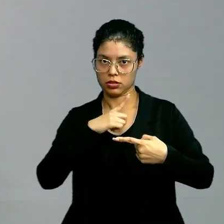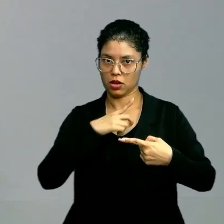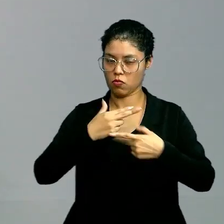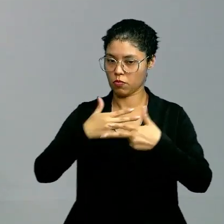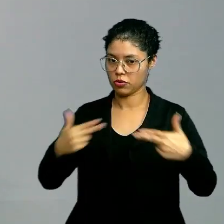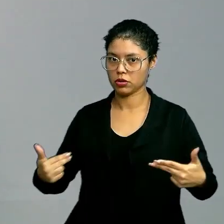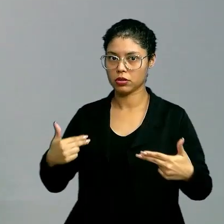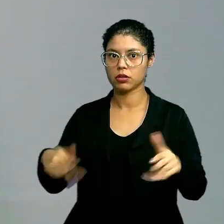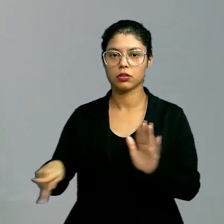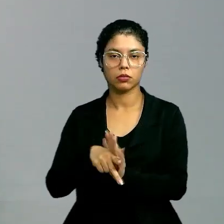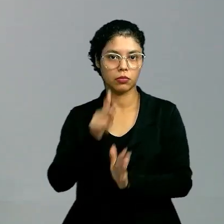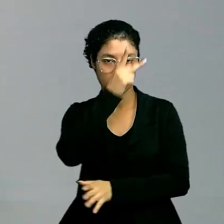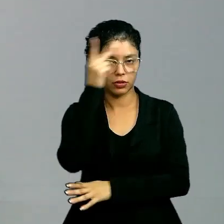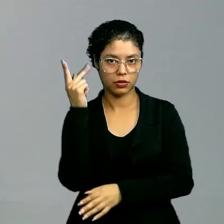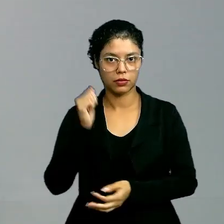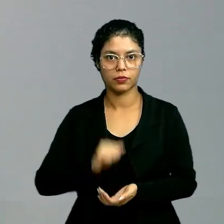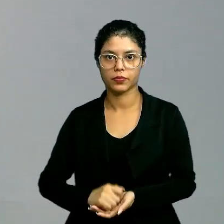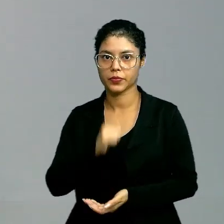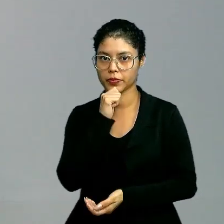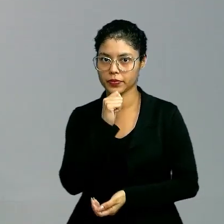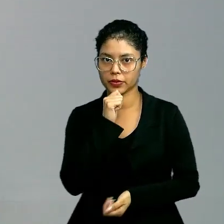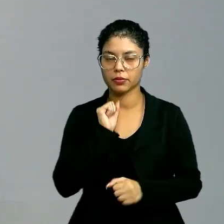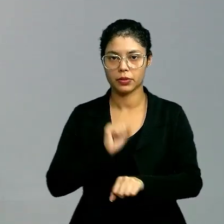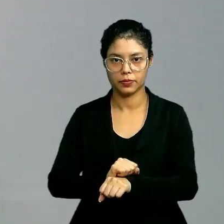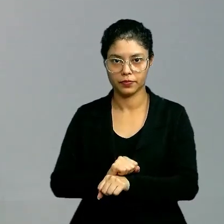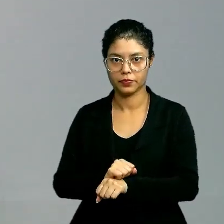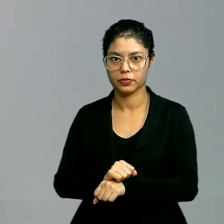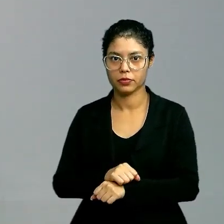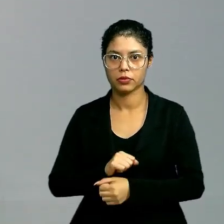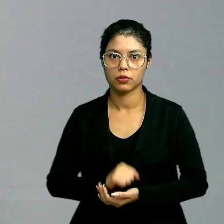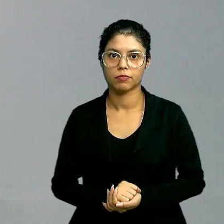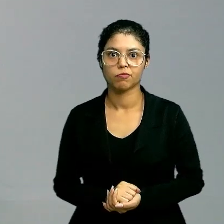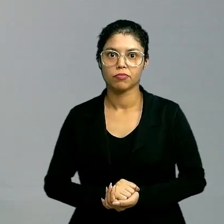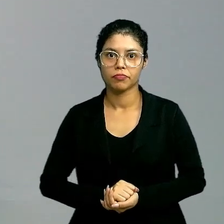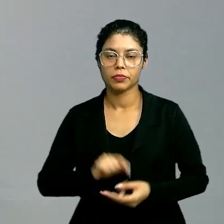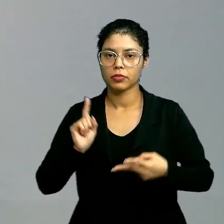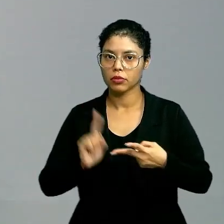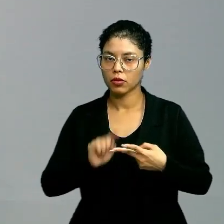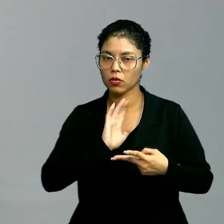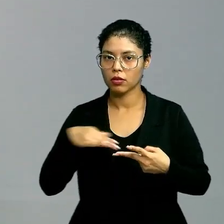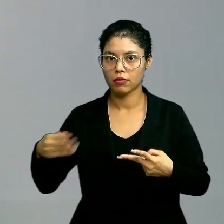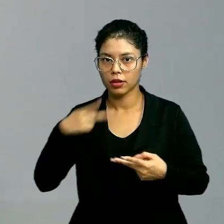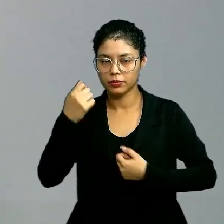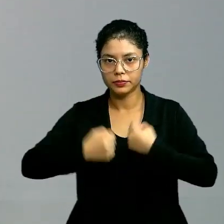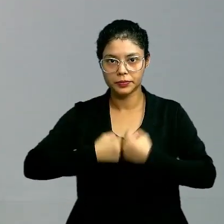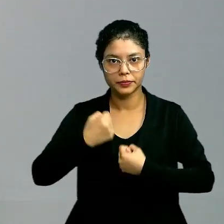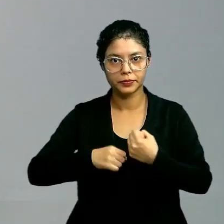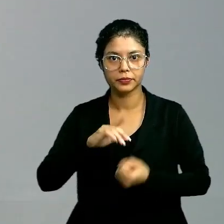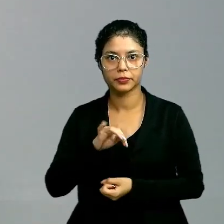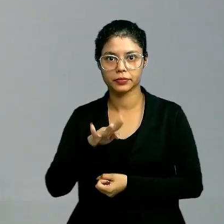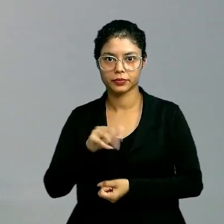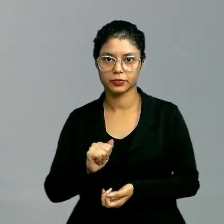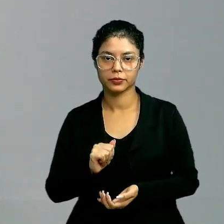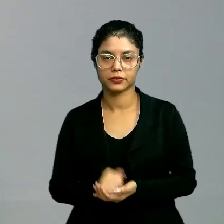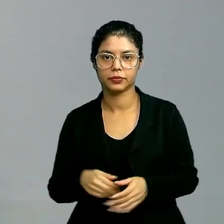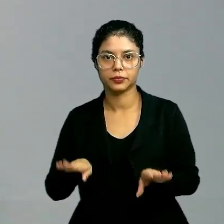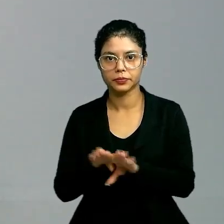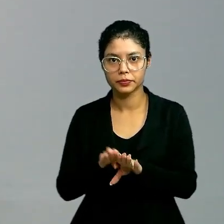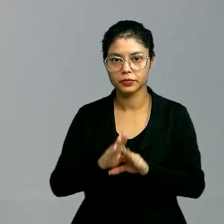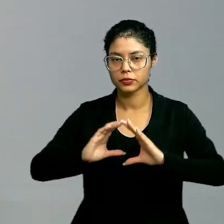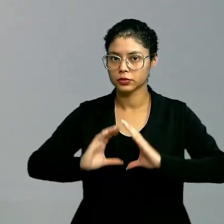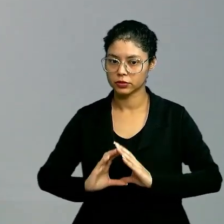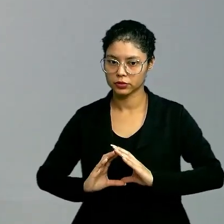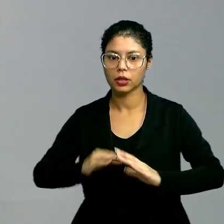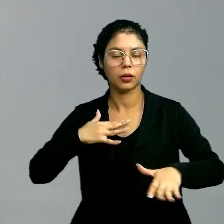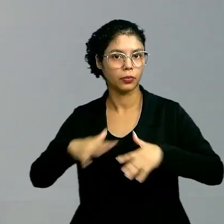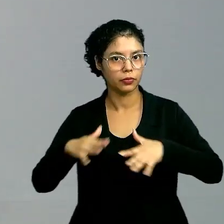determinado objeto ou determinada pessoa ela está parada, está estático. Quando falamos em atrito cinético, está em movimento. Se estamos falando de uma bola